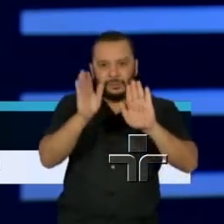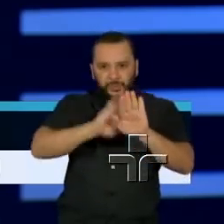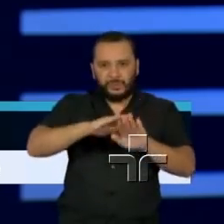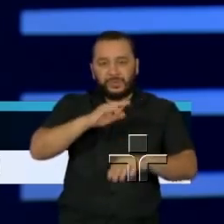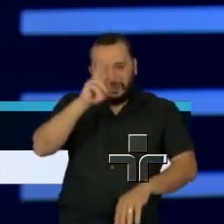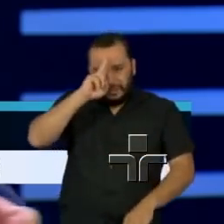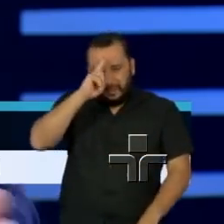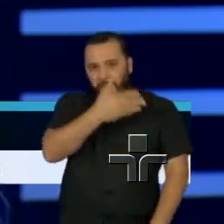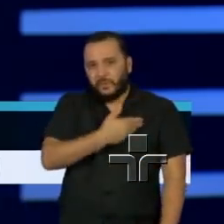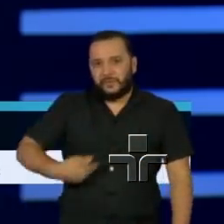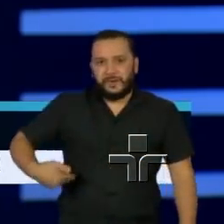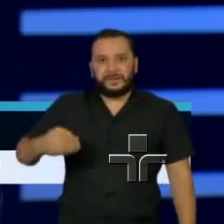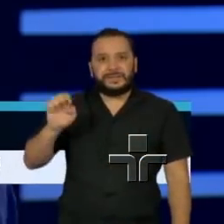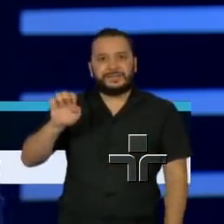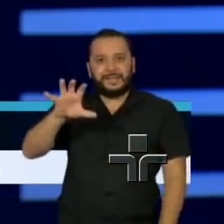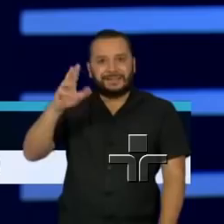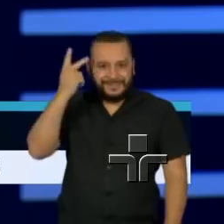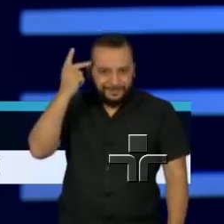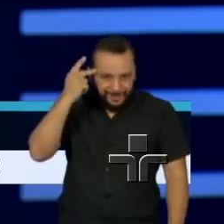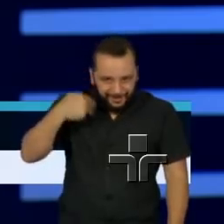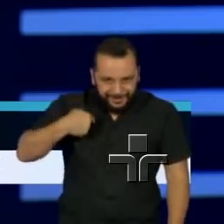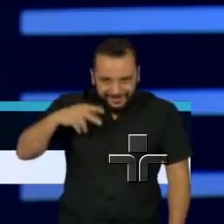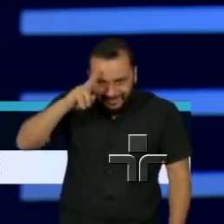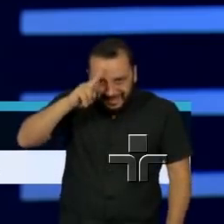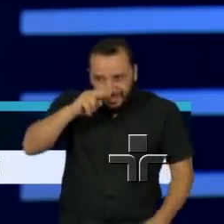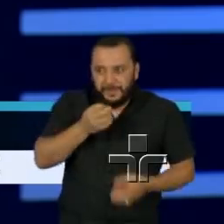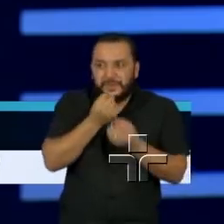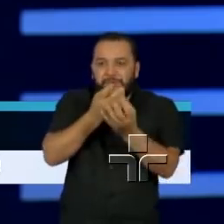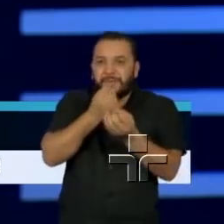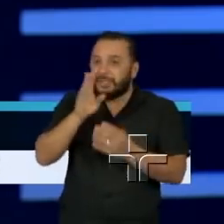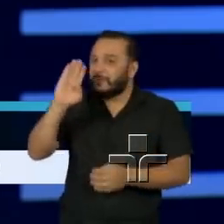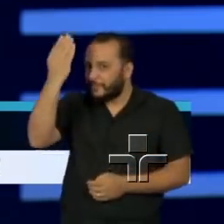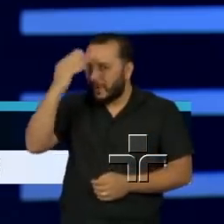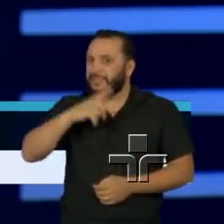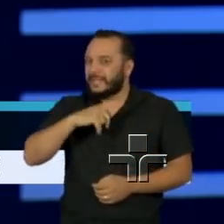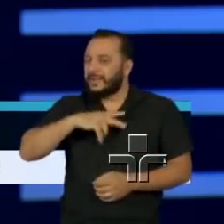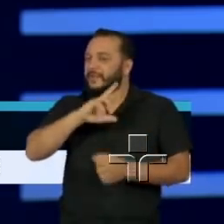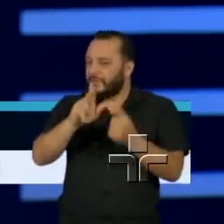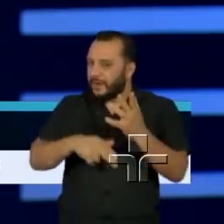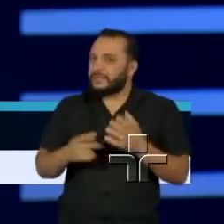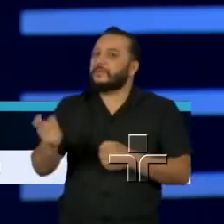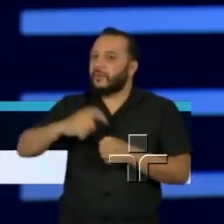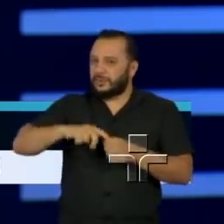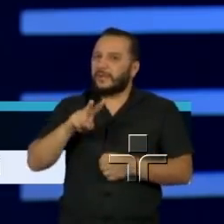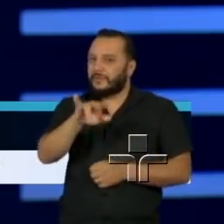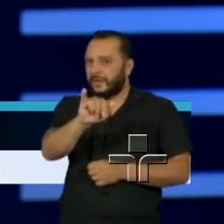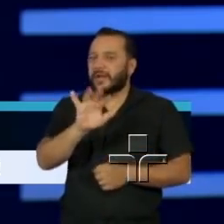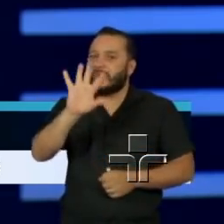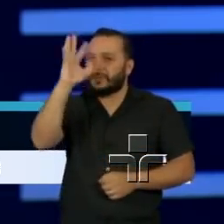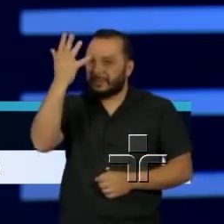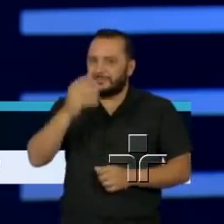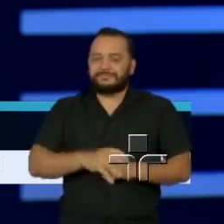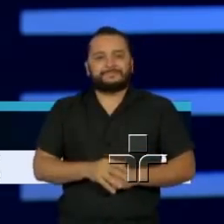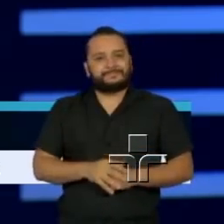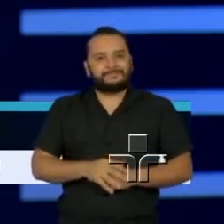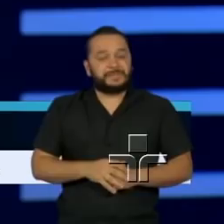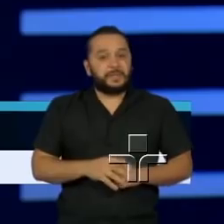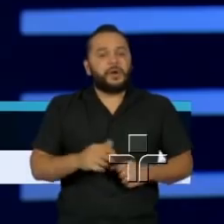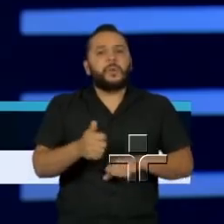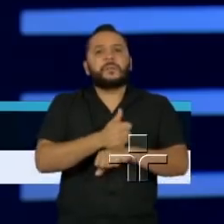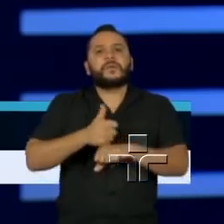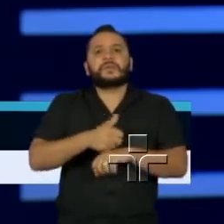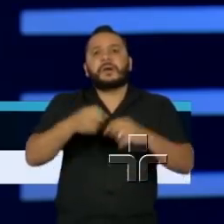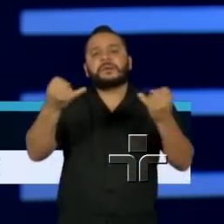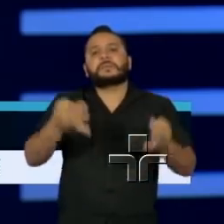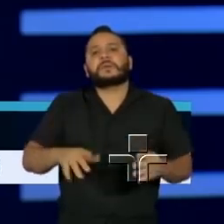do Estado de São Paulo, tinha circulando uma série de informações falsas, né, e isso deve voltar, infelizmente, a ocorrer. E aí, como o especialista